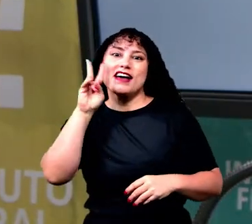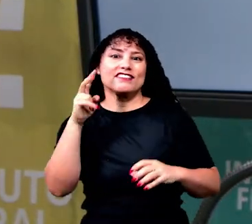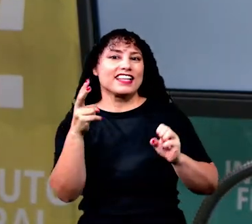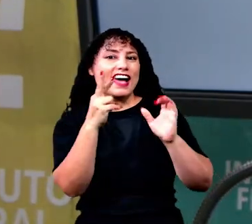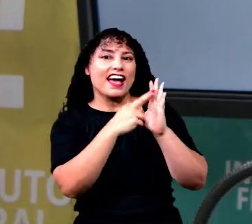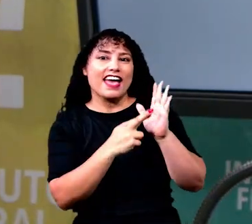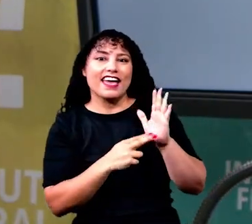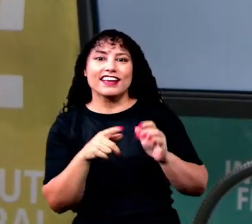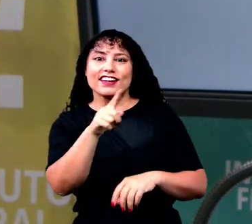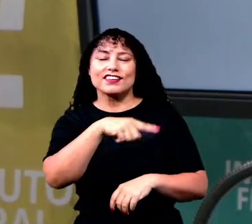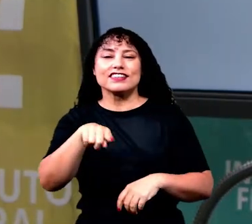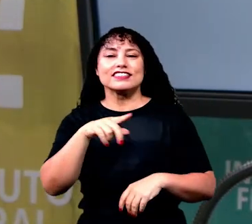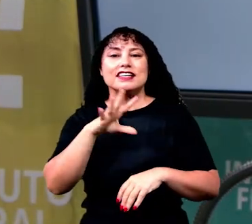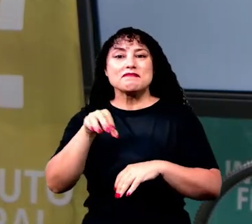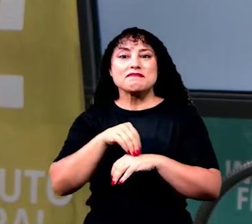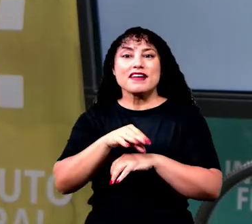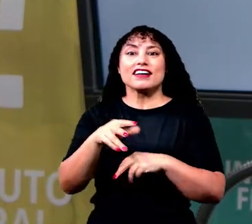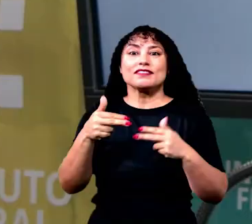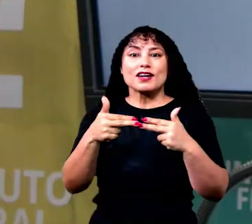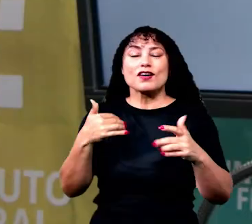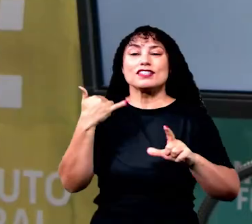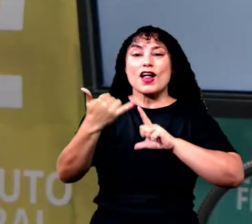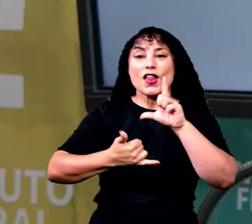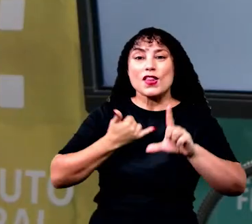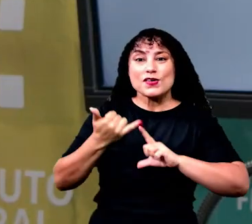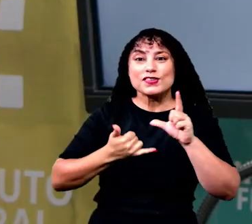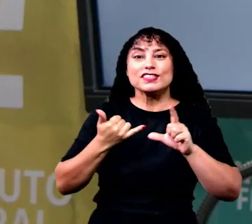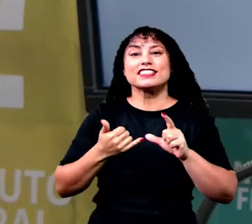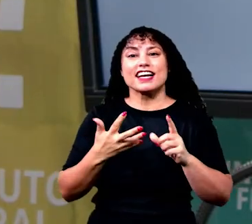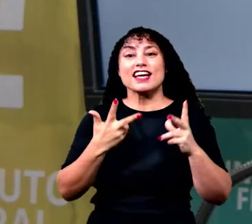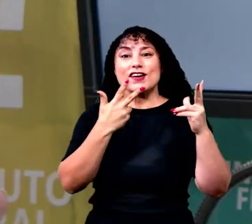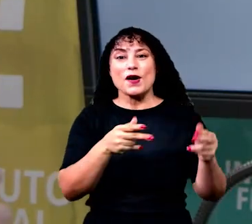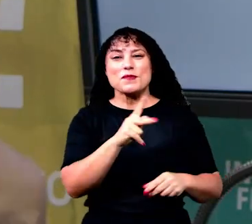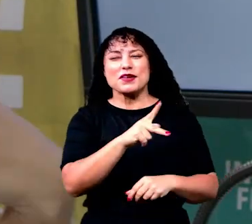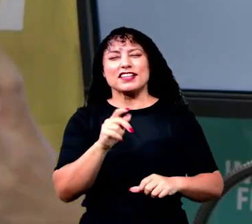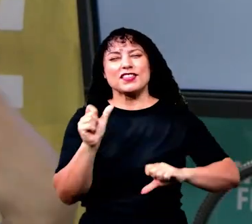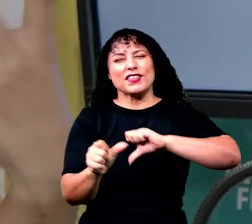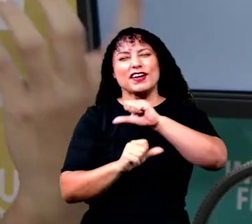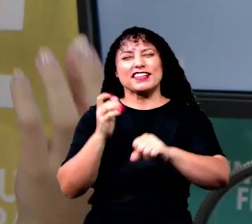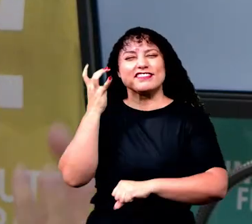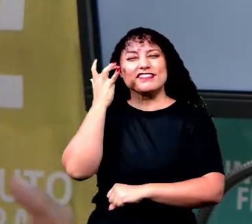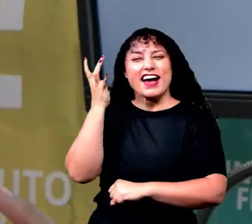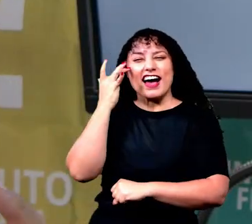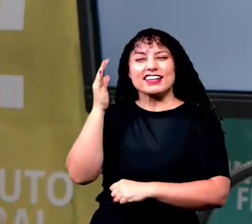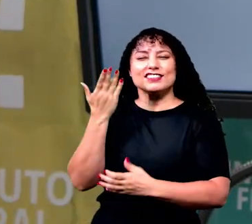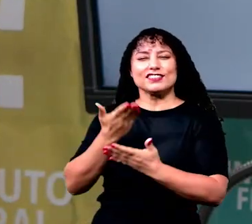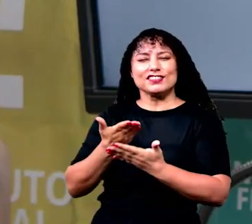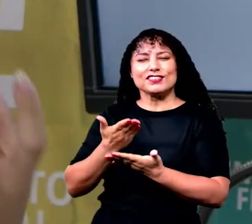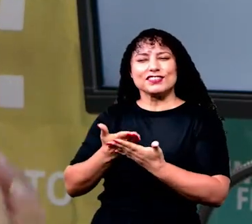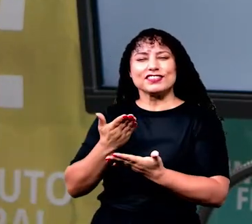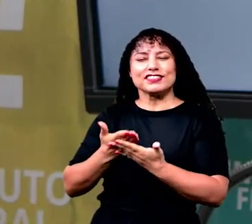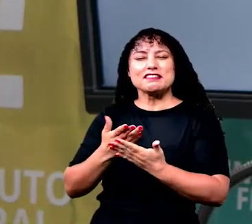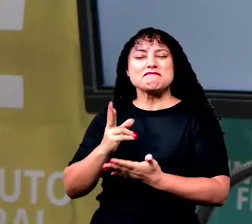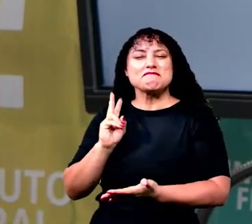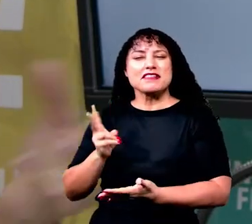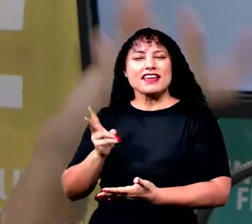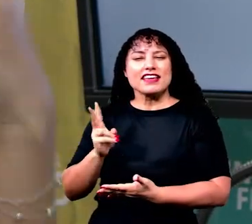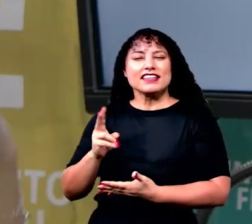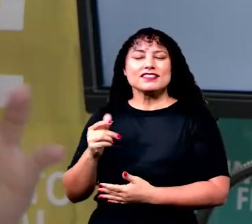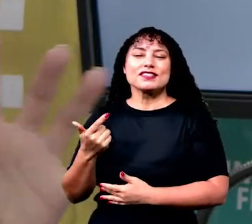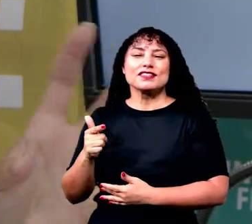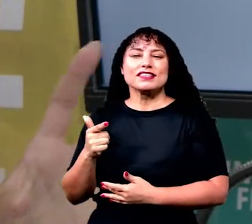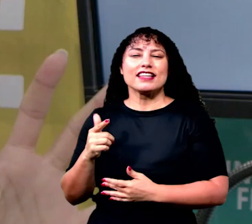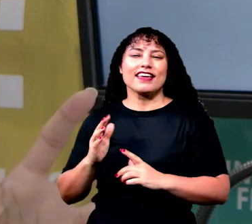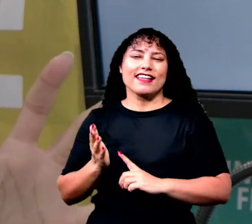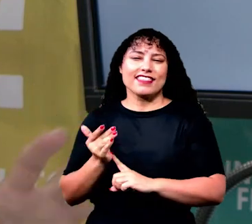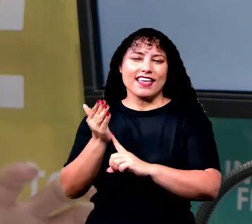dessa regra. Então, quando você passa uma coisa mais lúdica, igual ele fazia, torna mais fácil esse estudo, mesmo